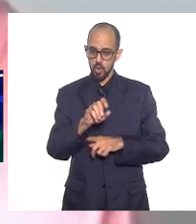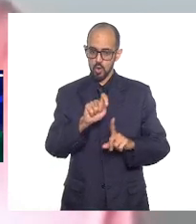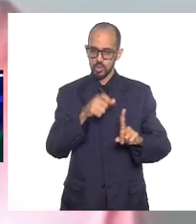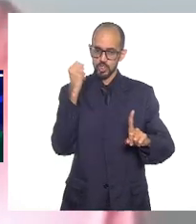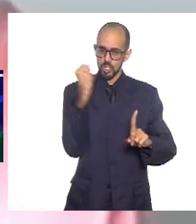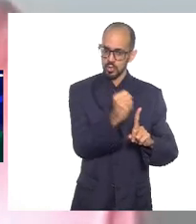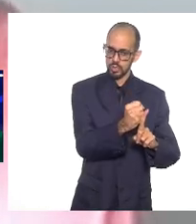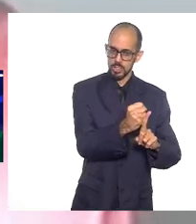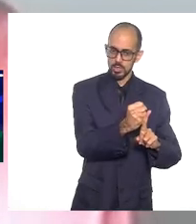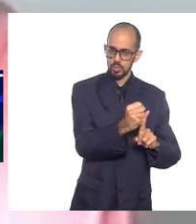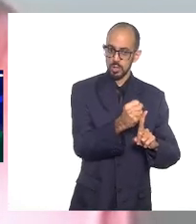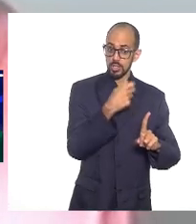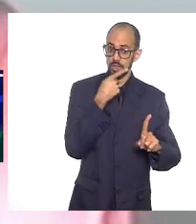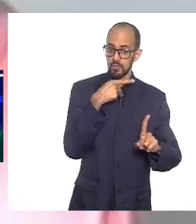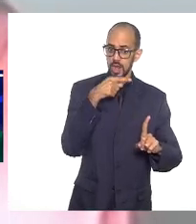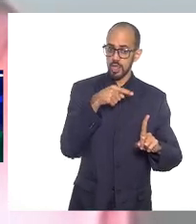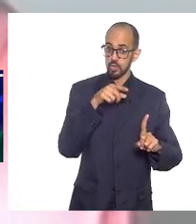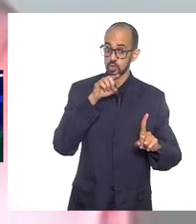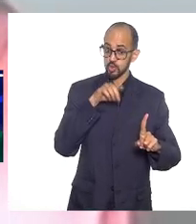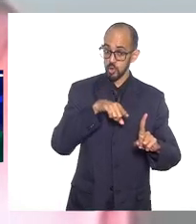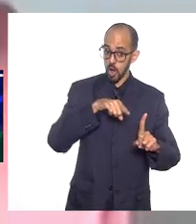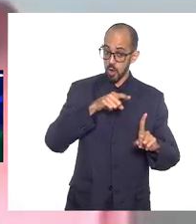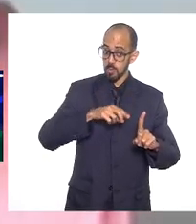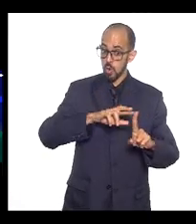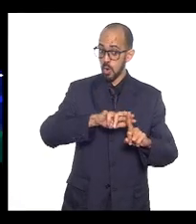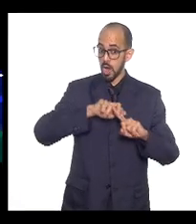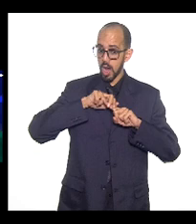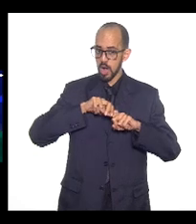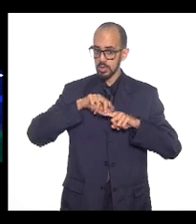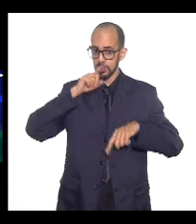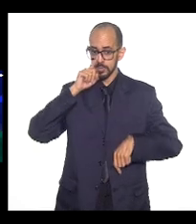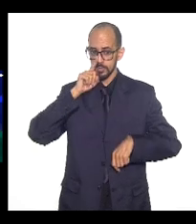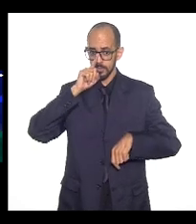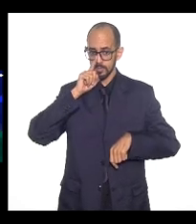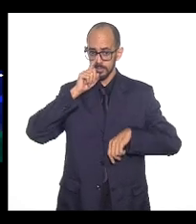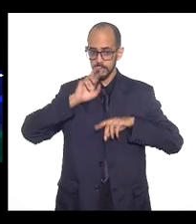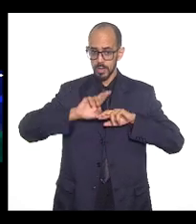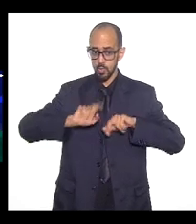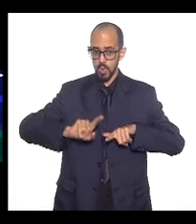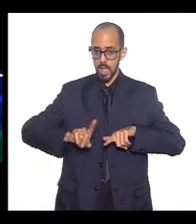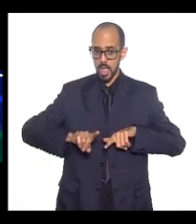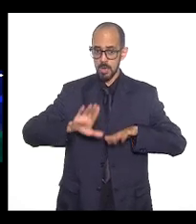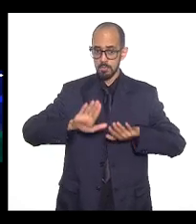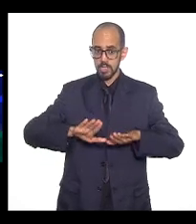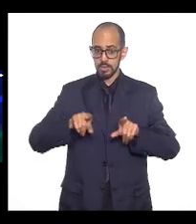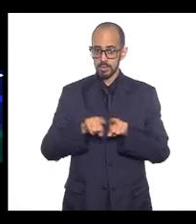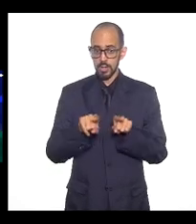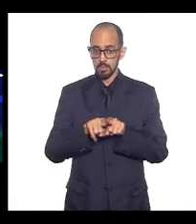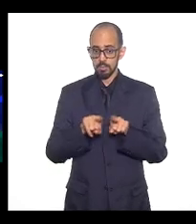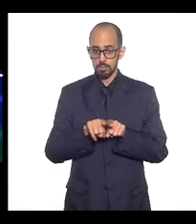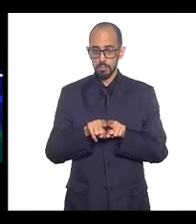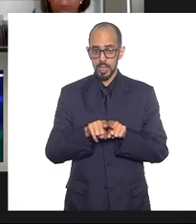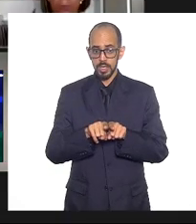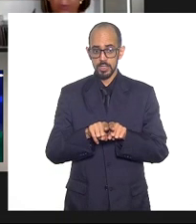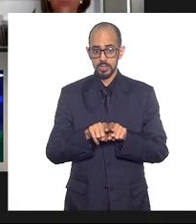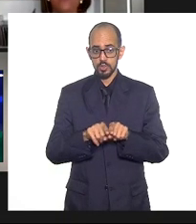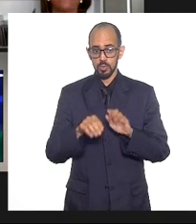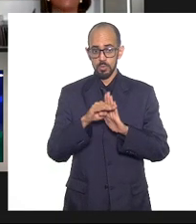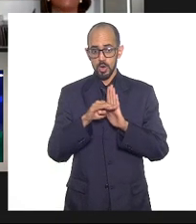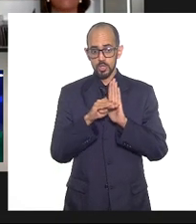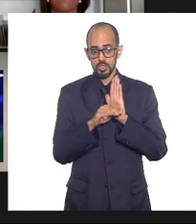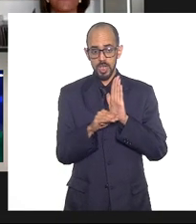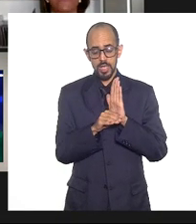apenas da execução do ponto de vista da letalidade armada, mas de um processo de apagamento e